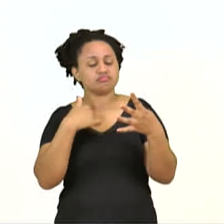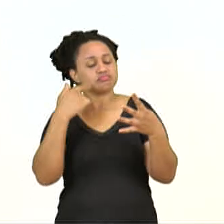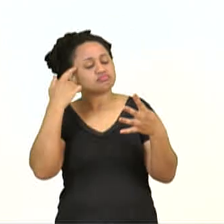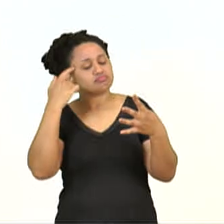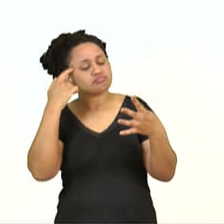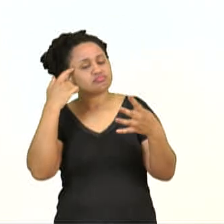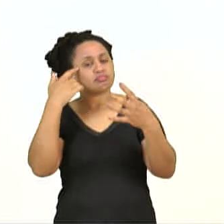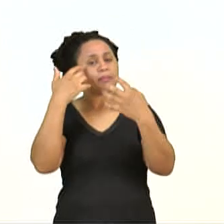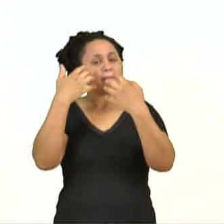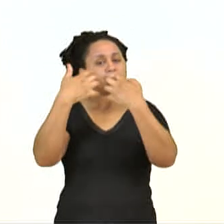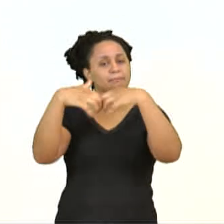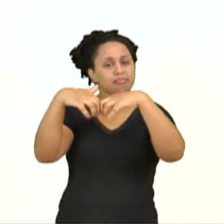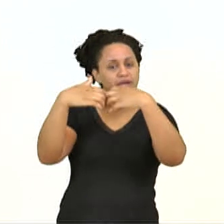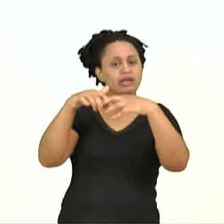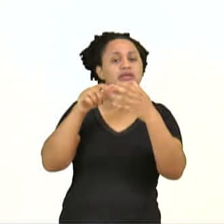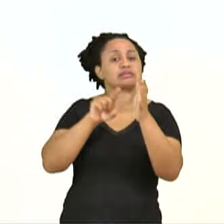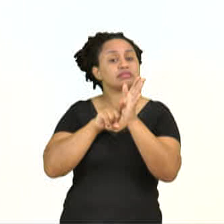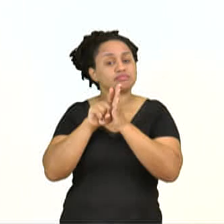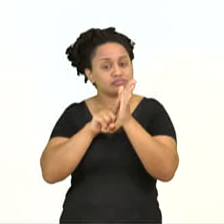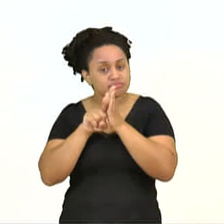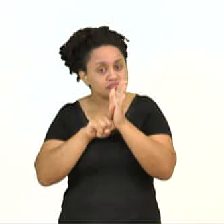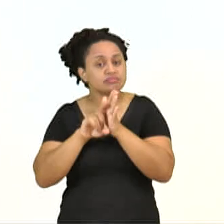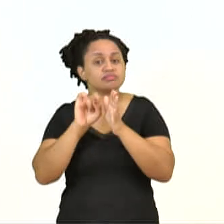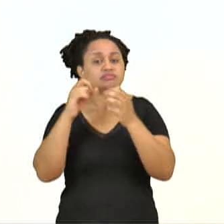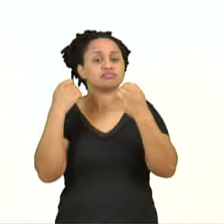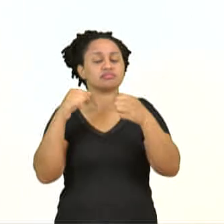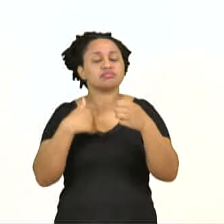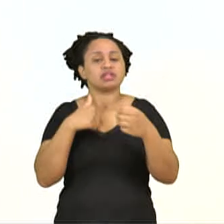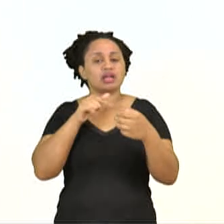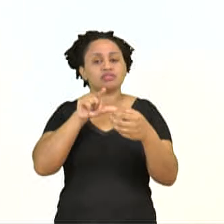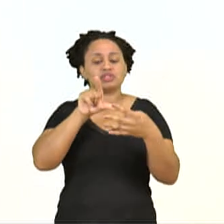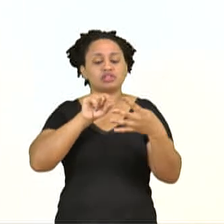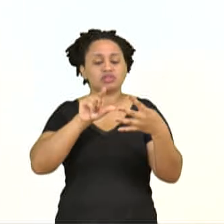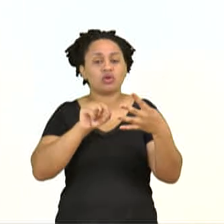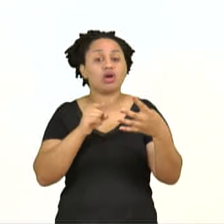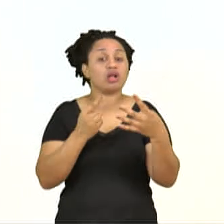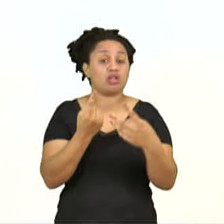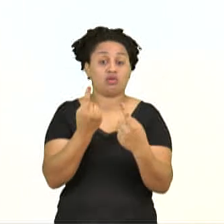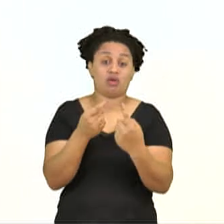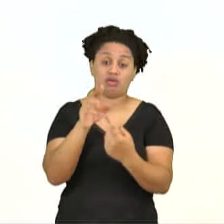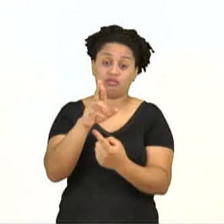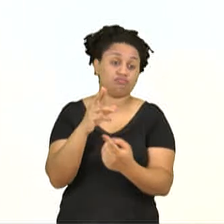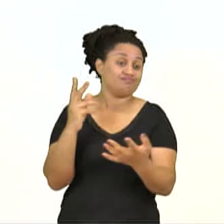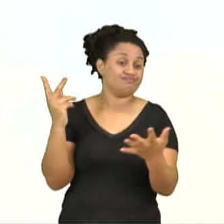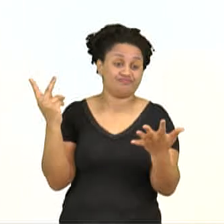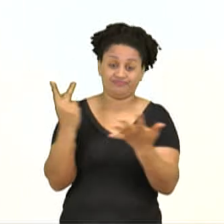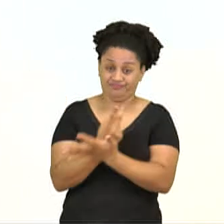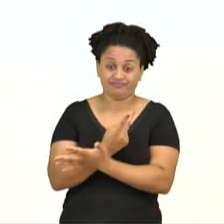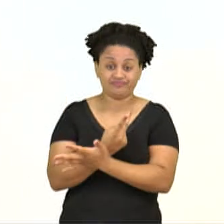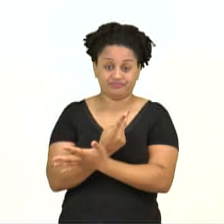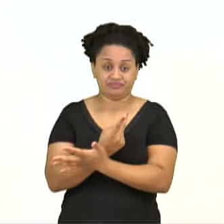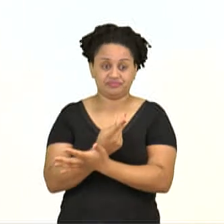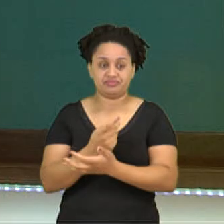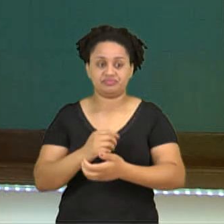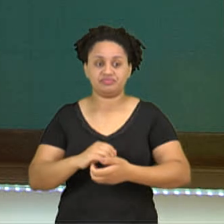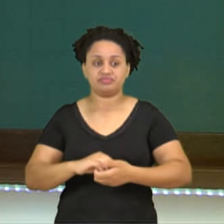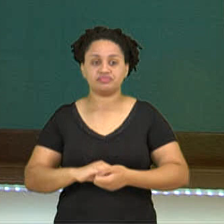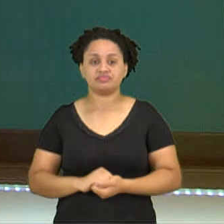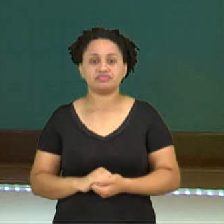deficiência durante a partida. E alternativa D. Cada equipe possui 5 jogadores